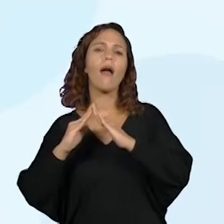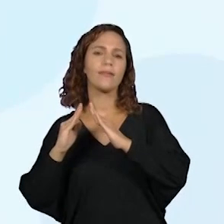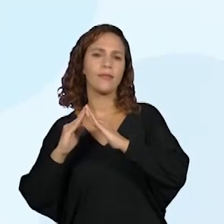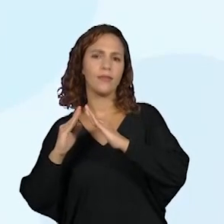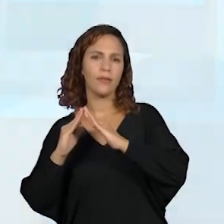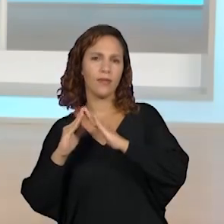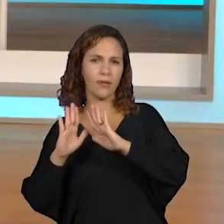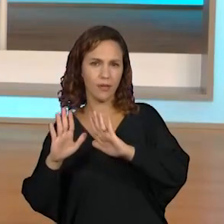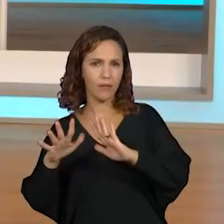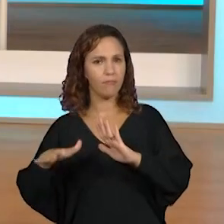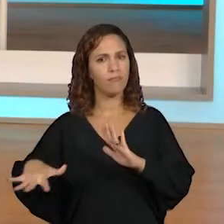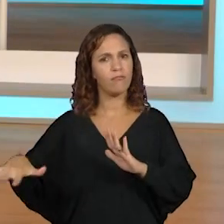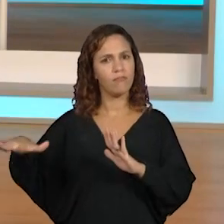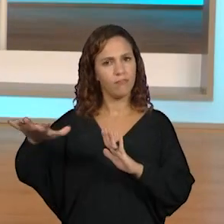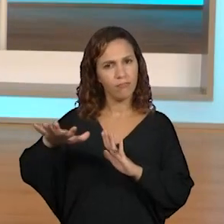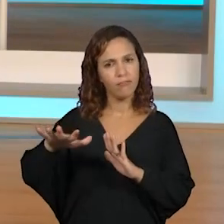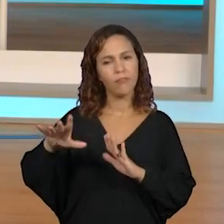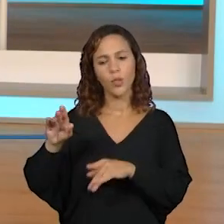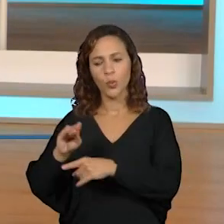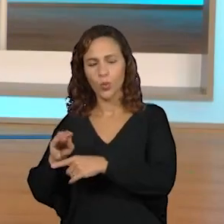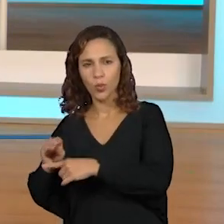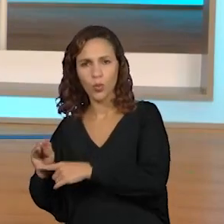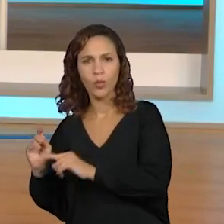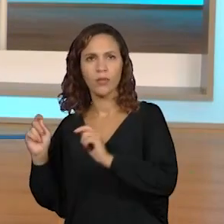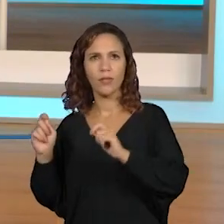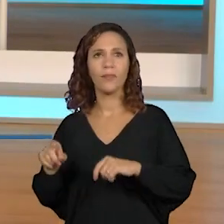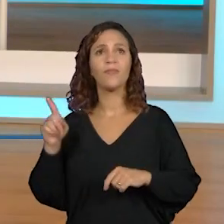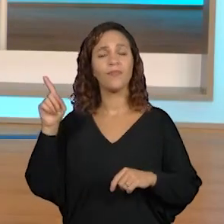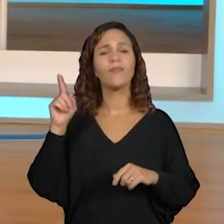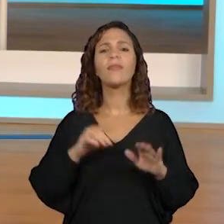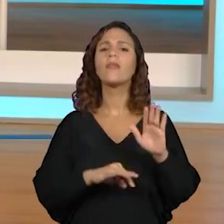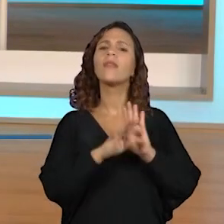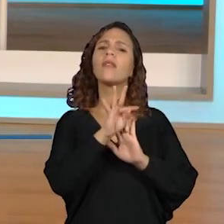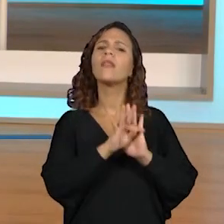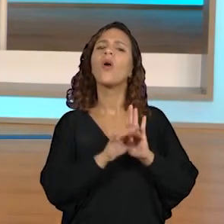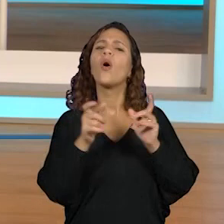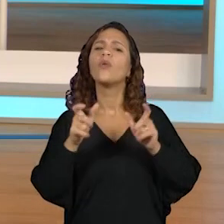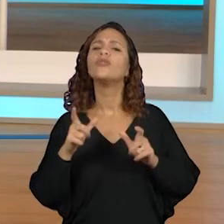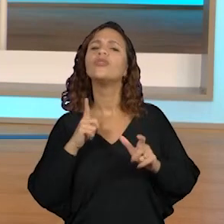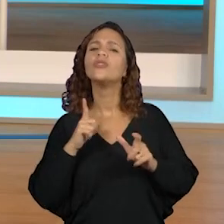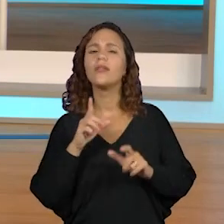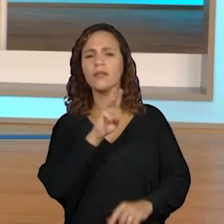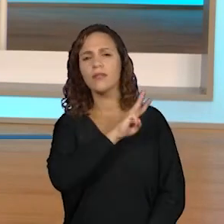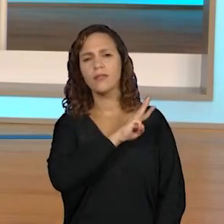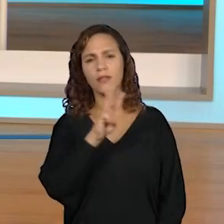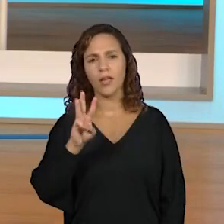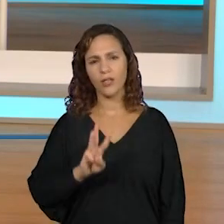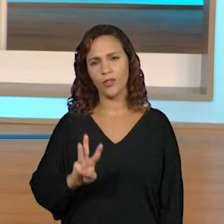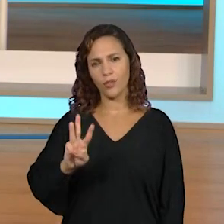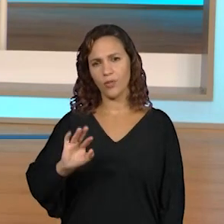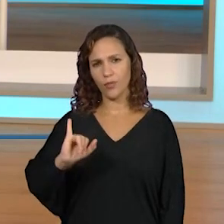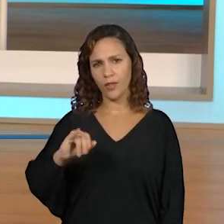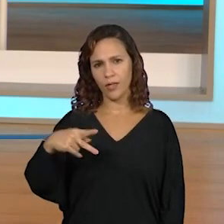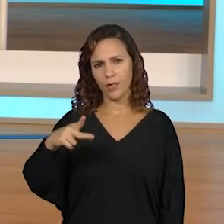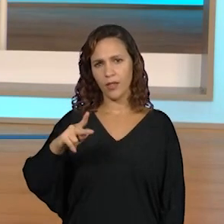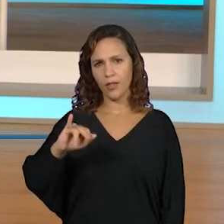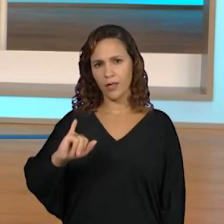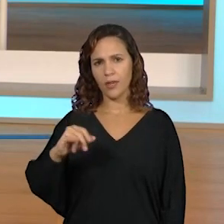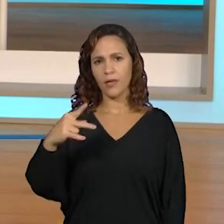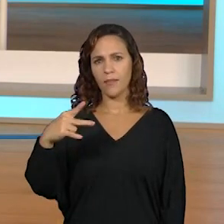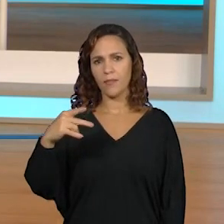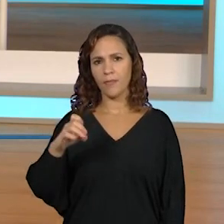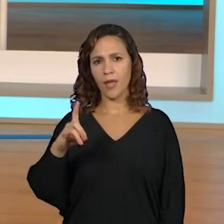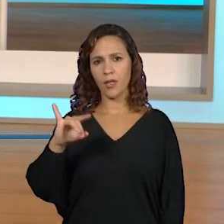animais de estimação cães tá esse texto foi retirado lá da internet da Wikipedia e vocês podem como eu já falei